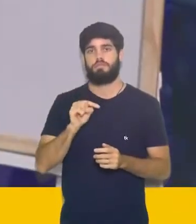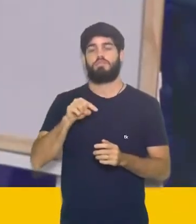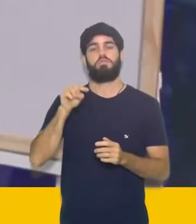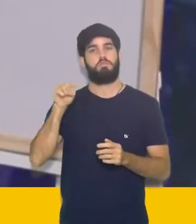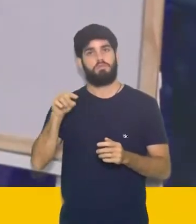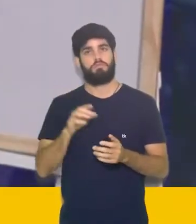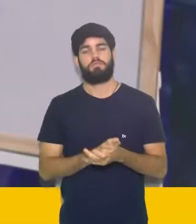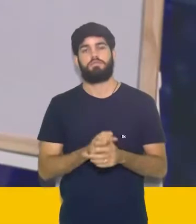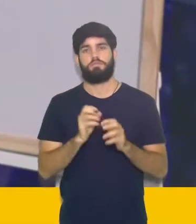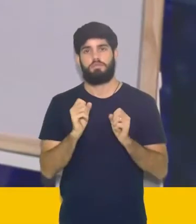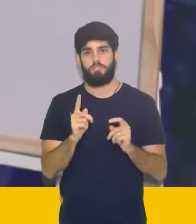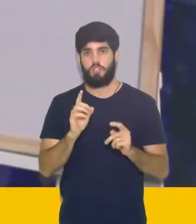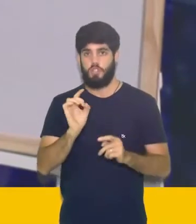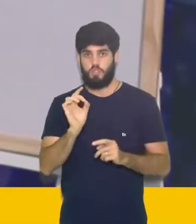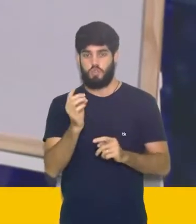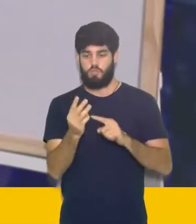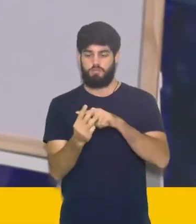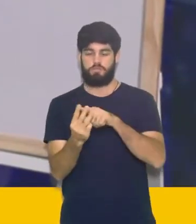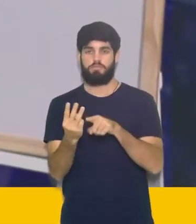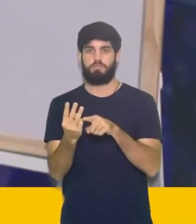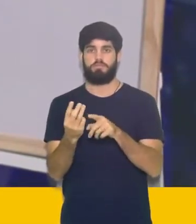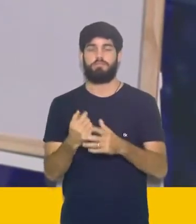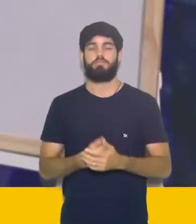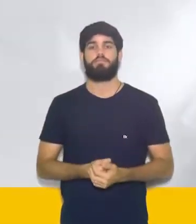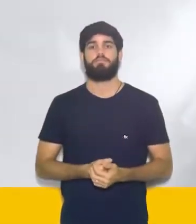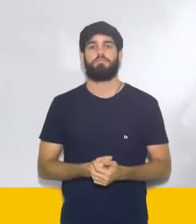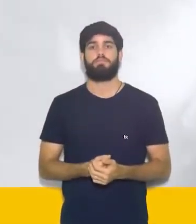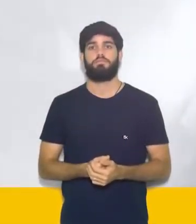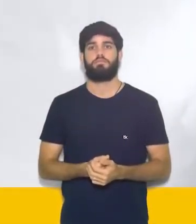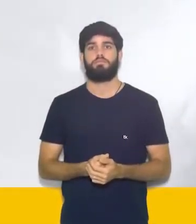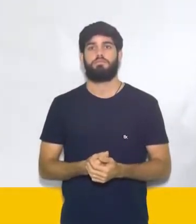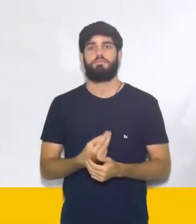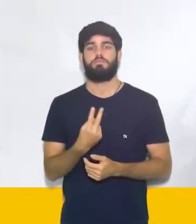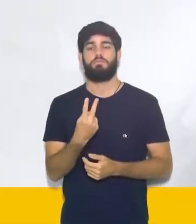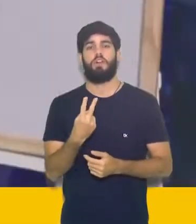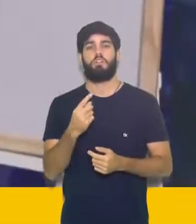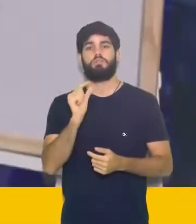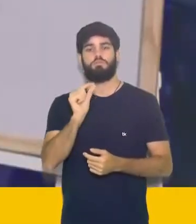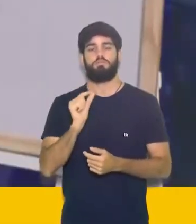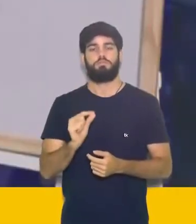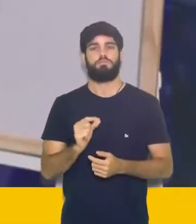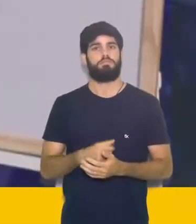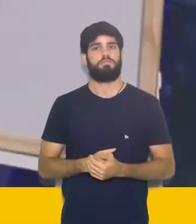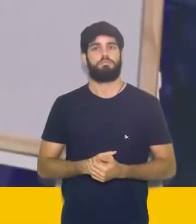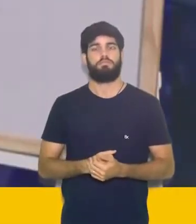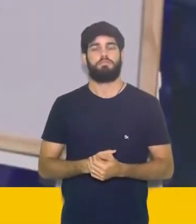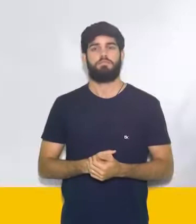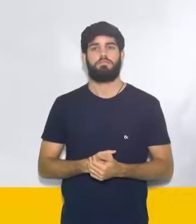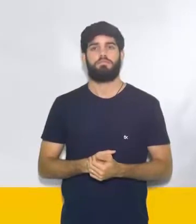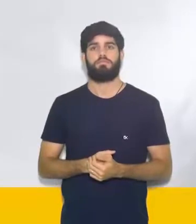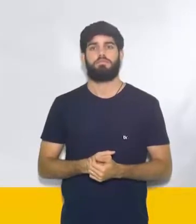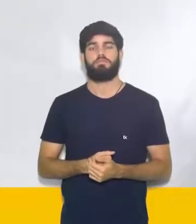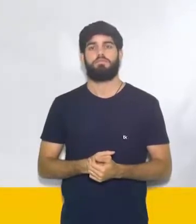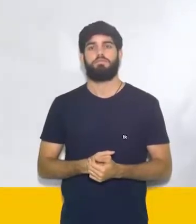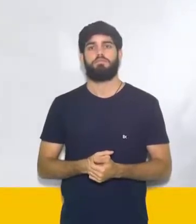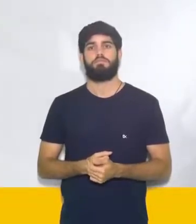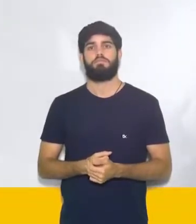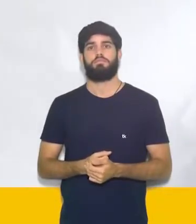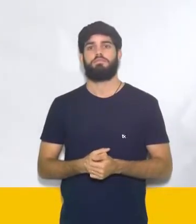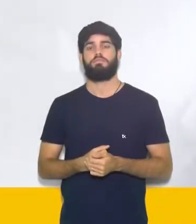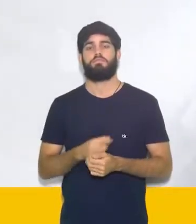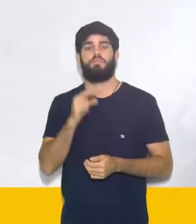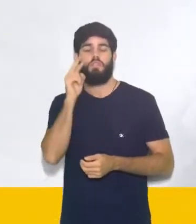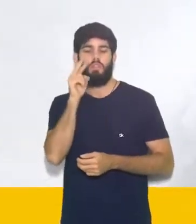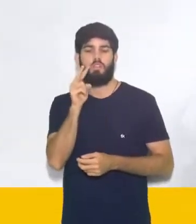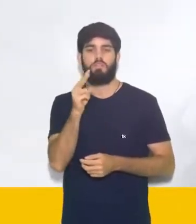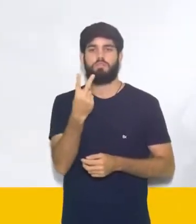final. Só esses 3, tá bem? 2 pontos não abre, gente. 2 pontos é... Olha os 2 pontos,